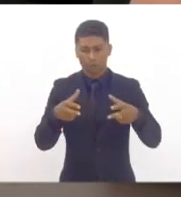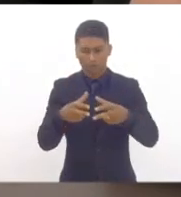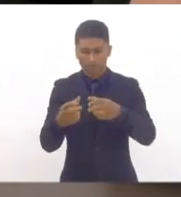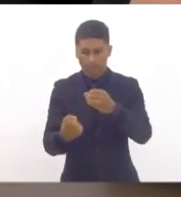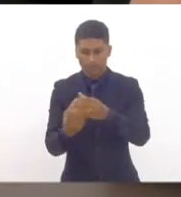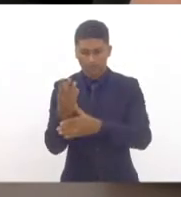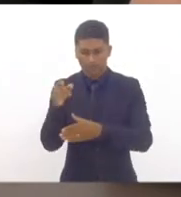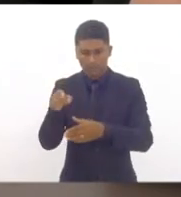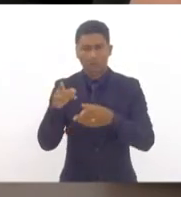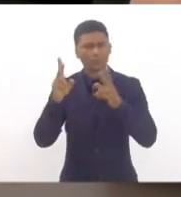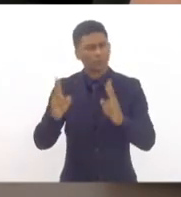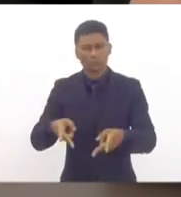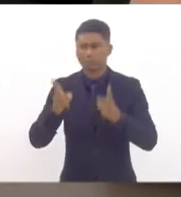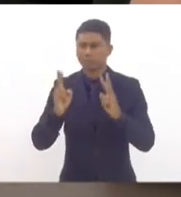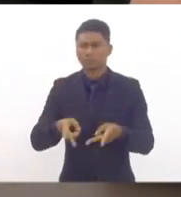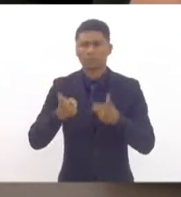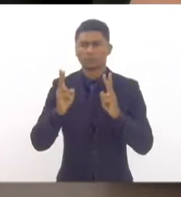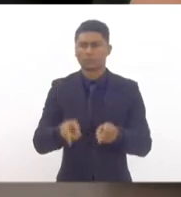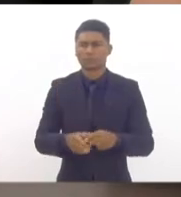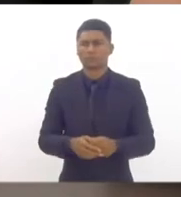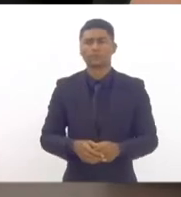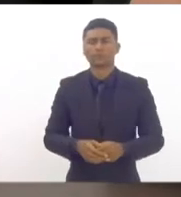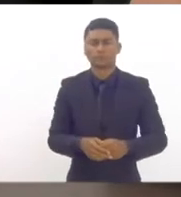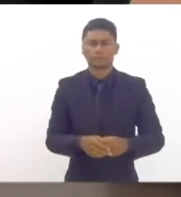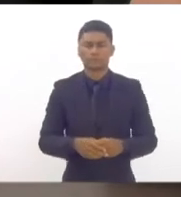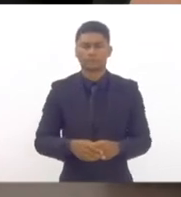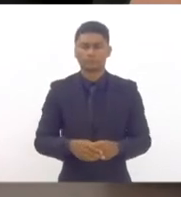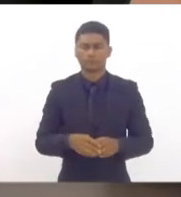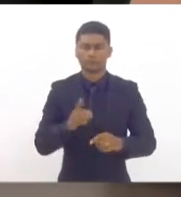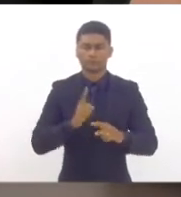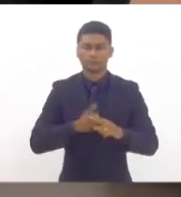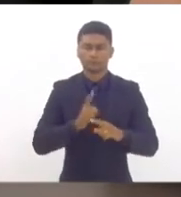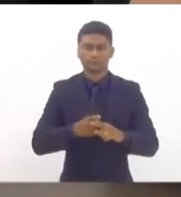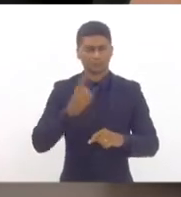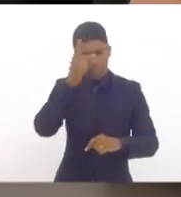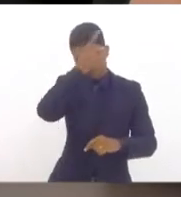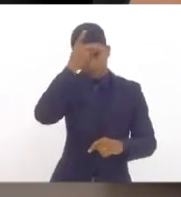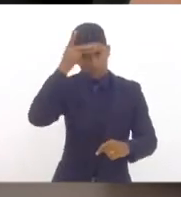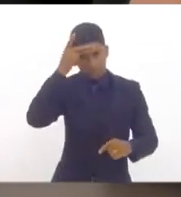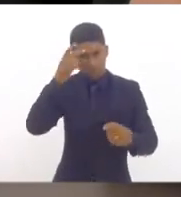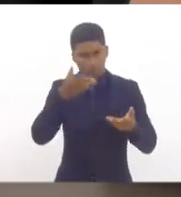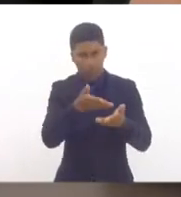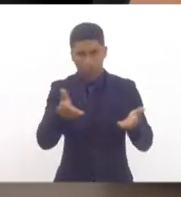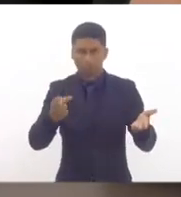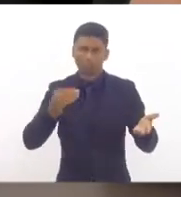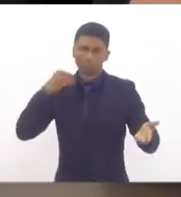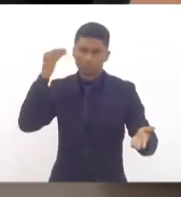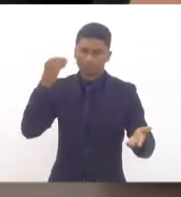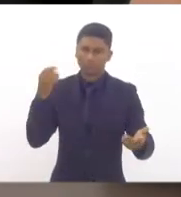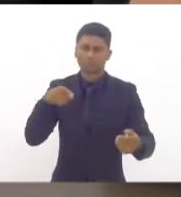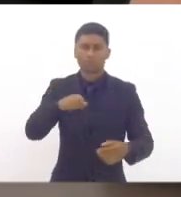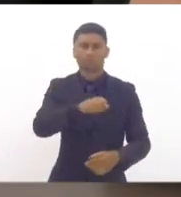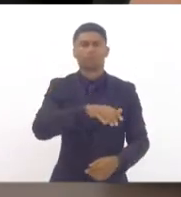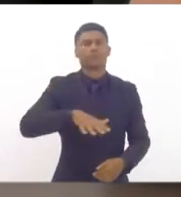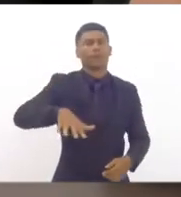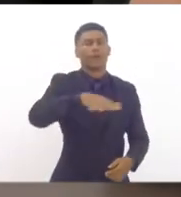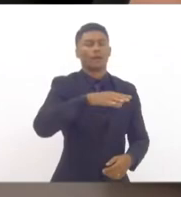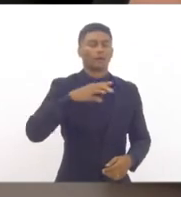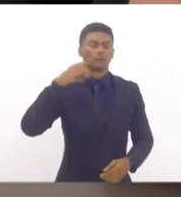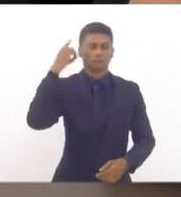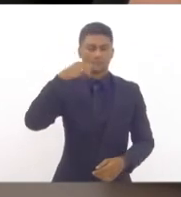criado, para que exista continuidade de pessoas com experiência, além de ser da área jurídica, da maior